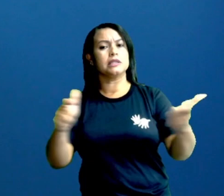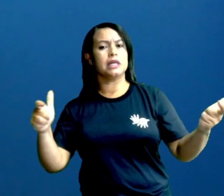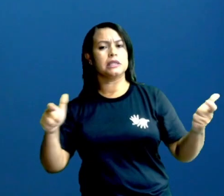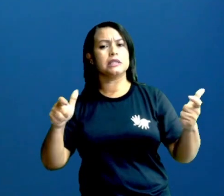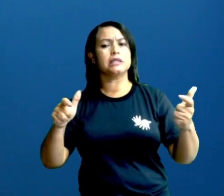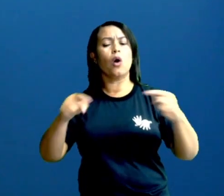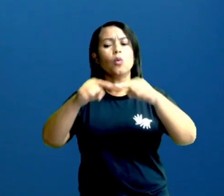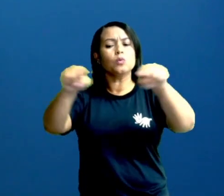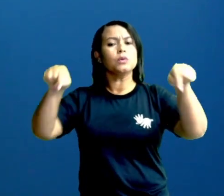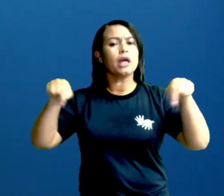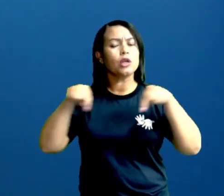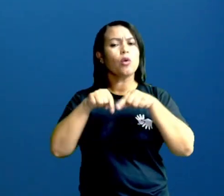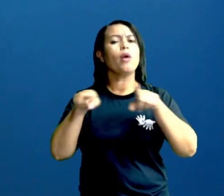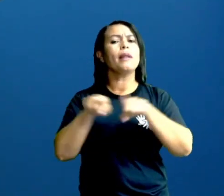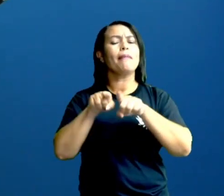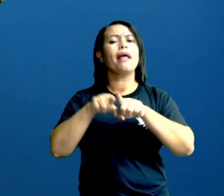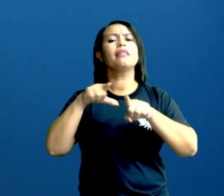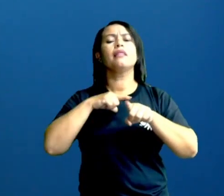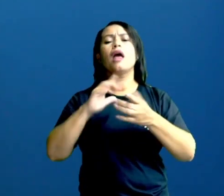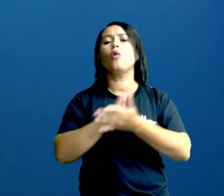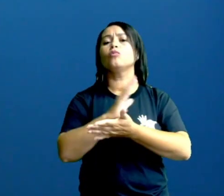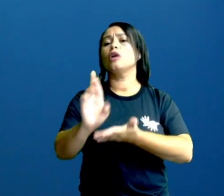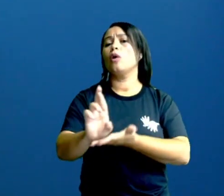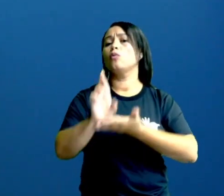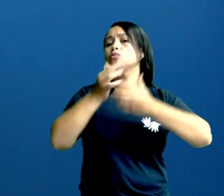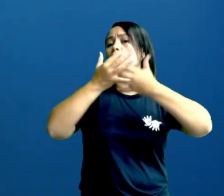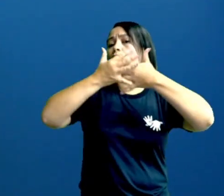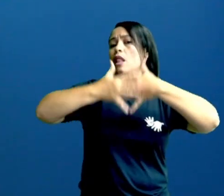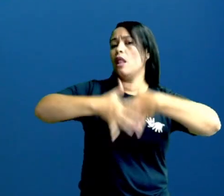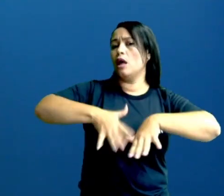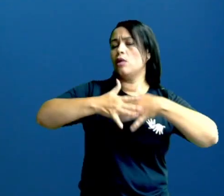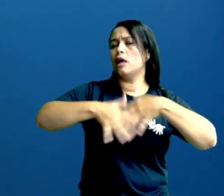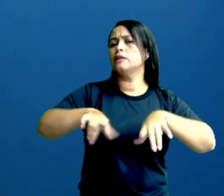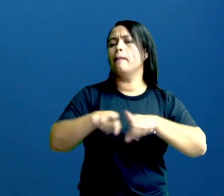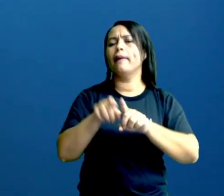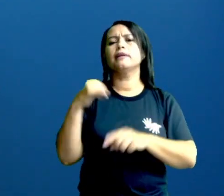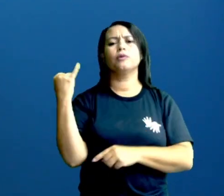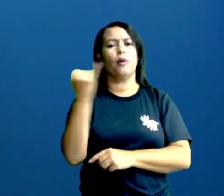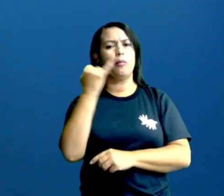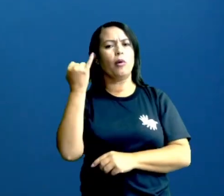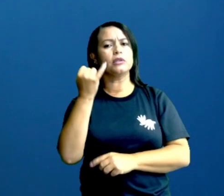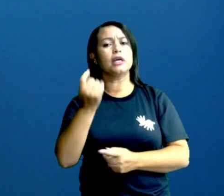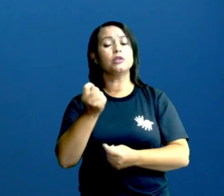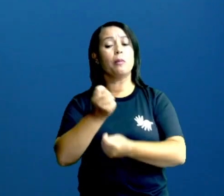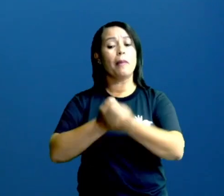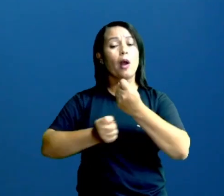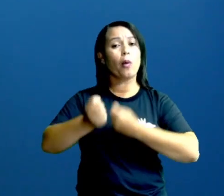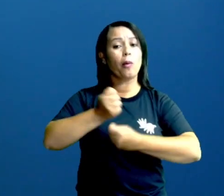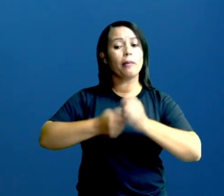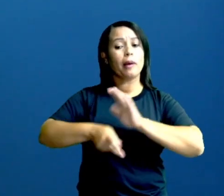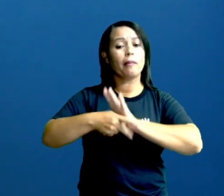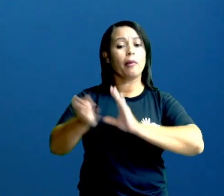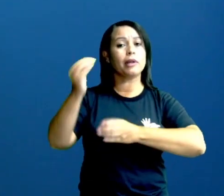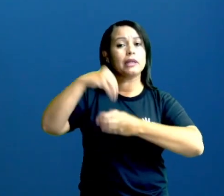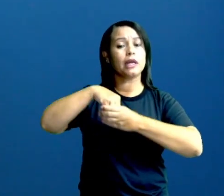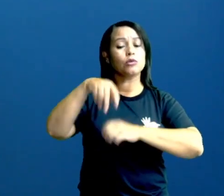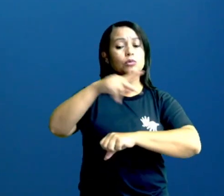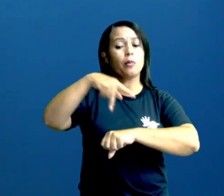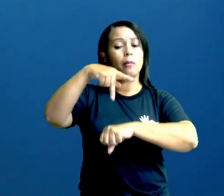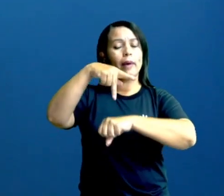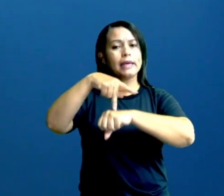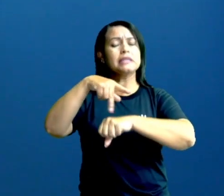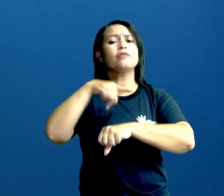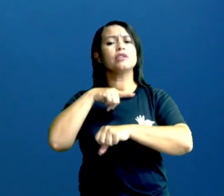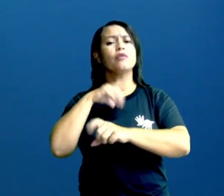logicamente favorece a ocorrência de diversos recursos naturais né que são importantes para a economia do nosso país sem contar que você vai